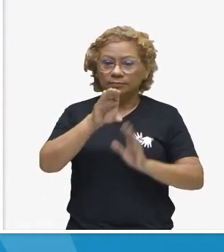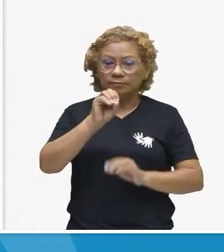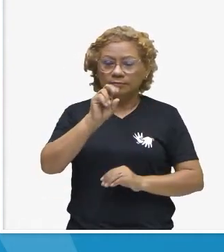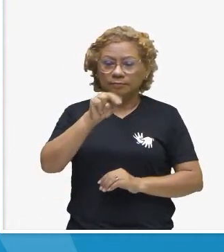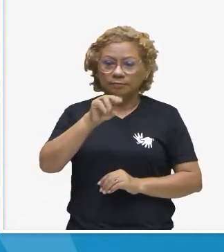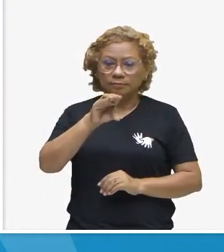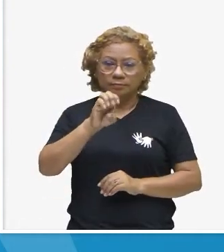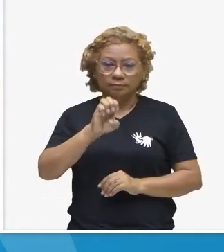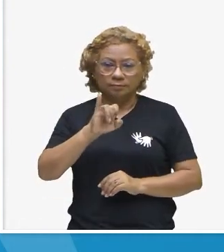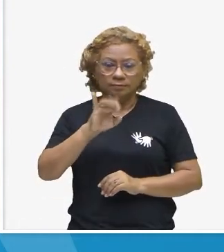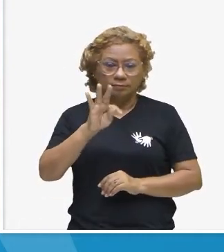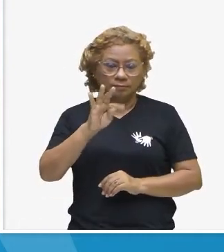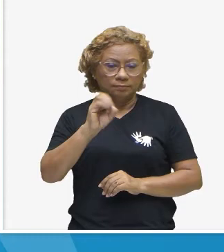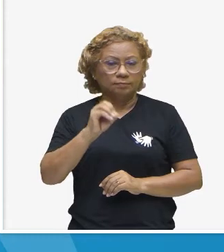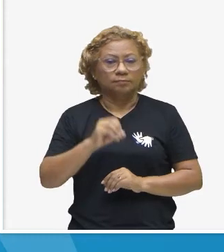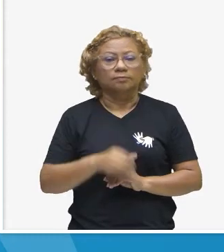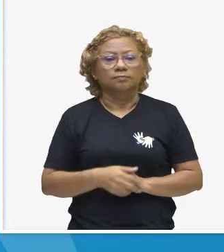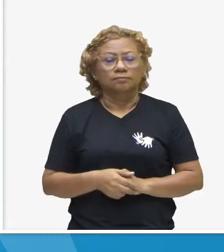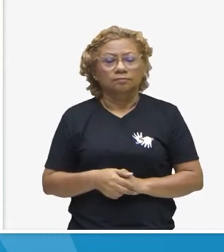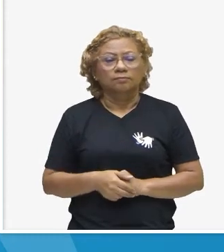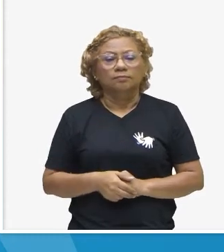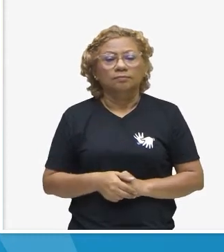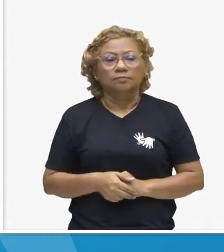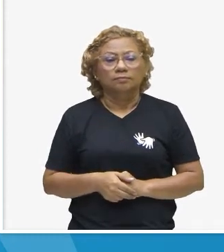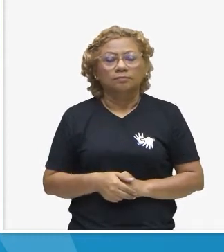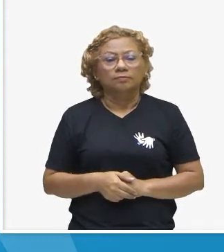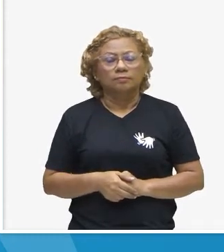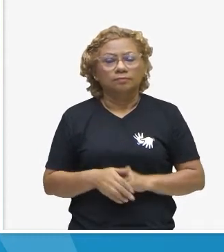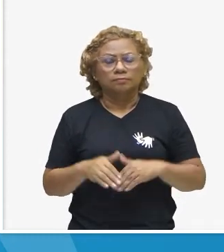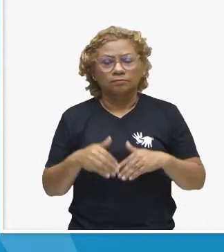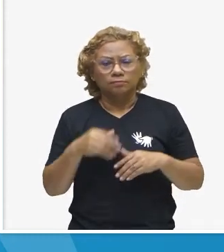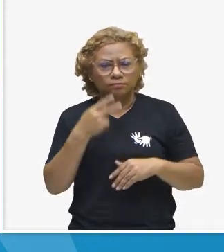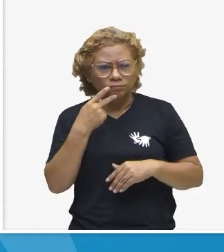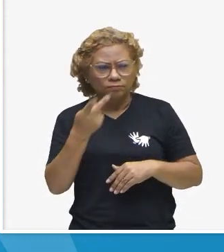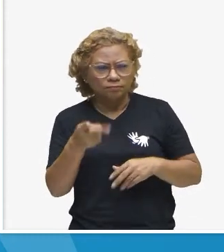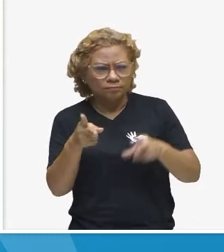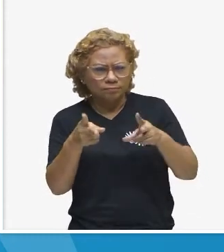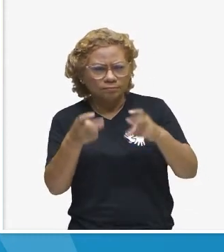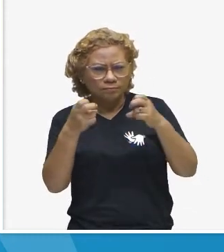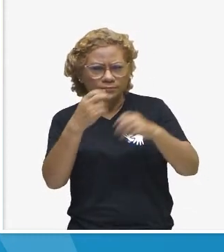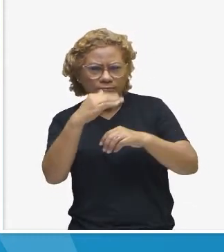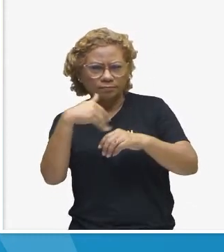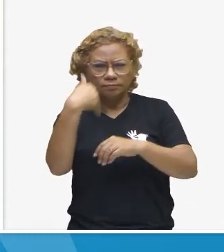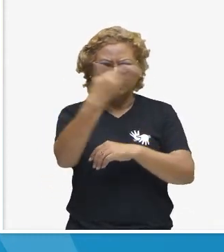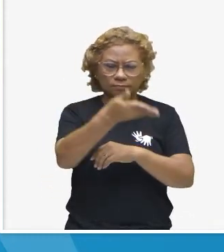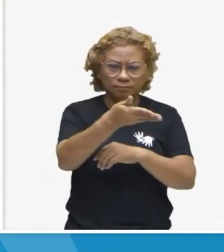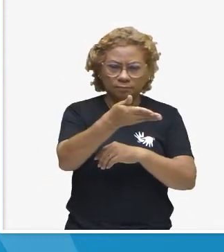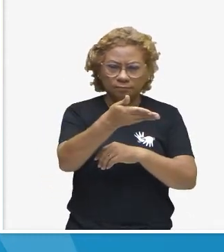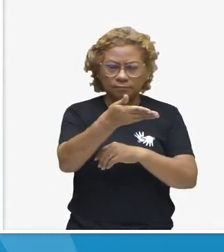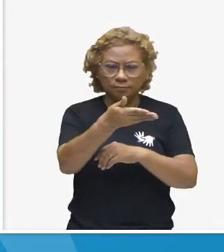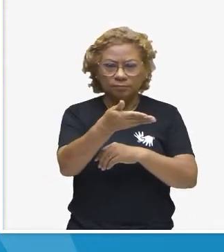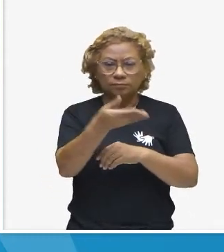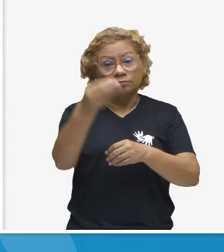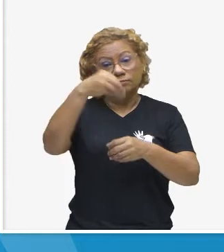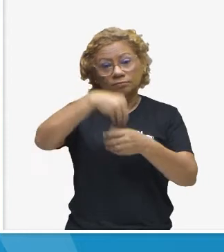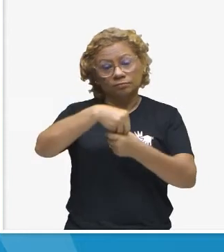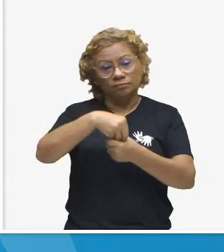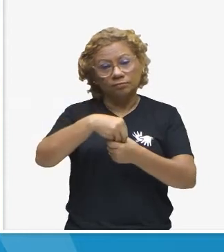em colaterais, é do mesmo lado. Externo, estão fora. Interno,